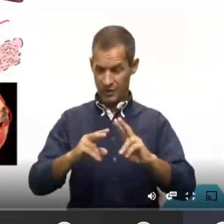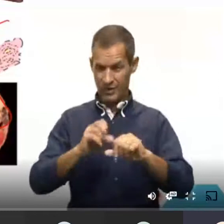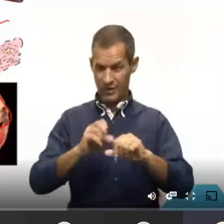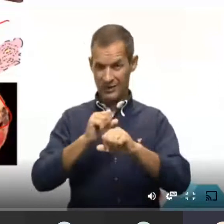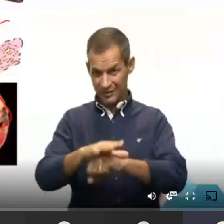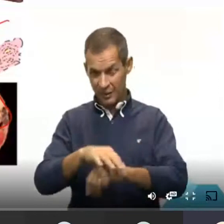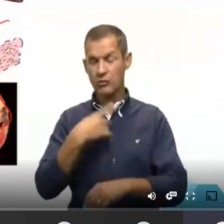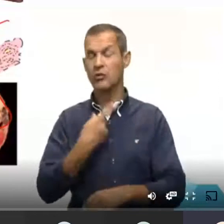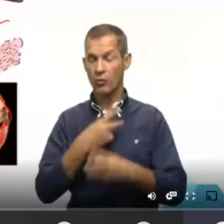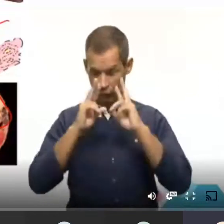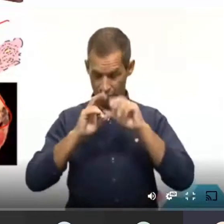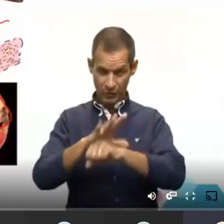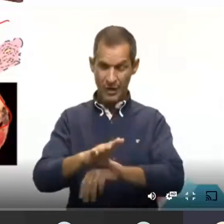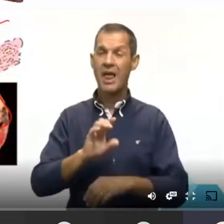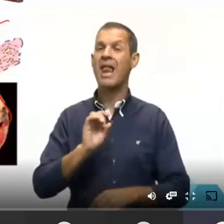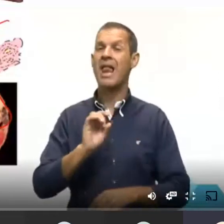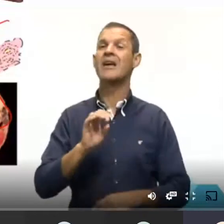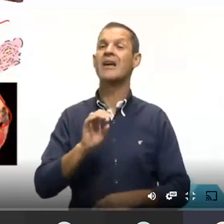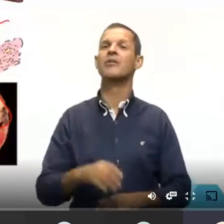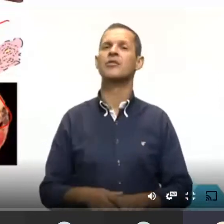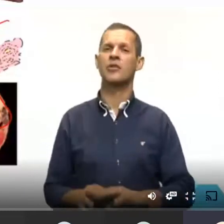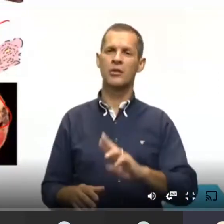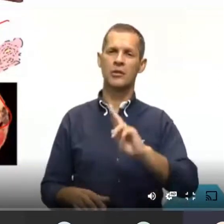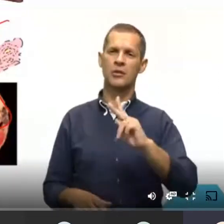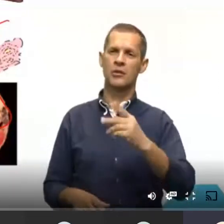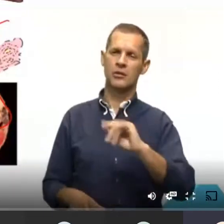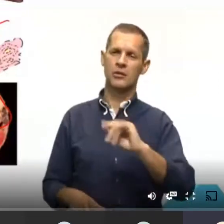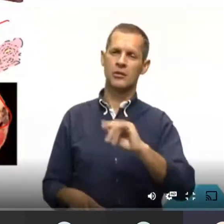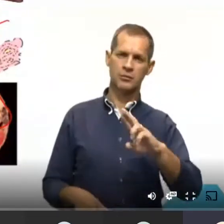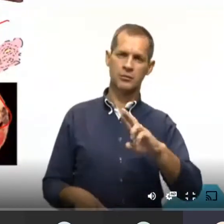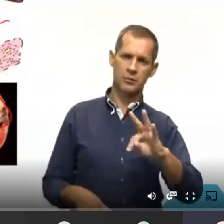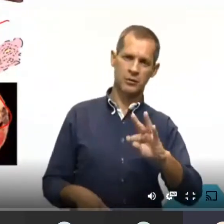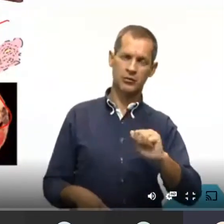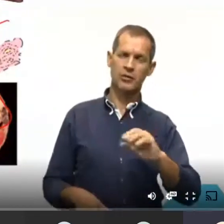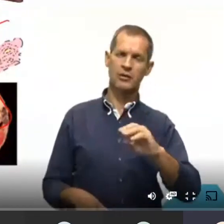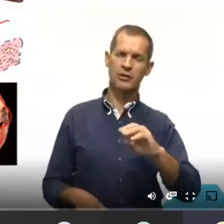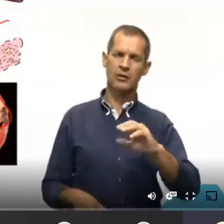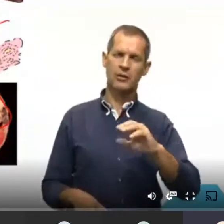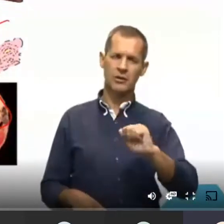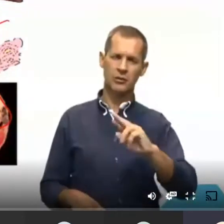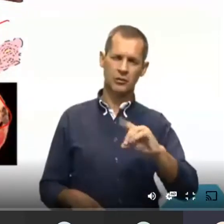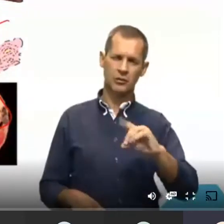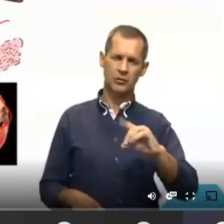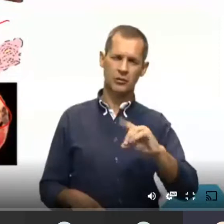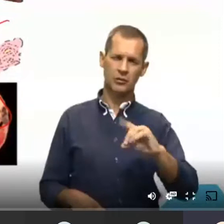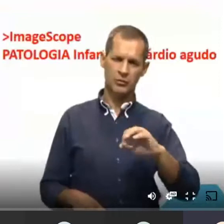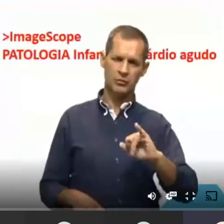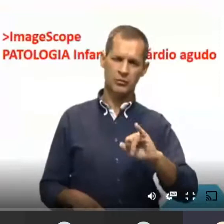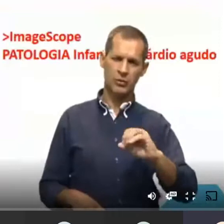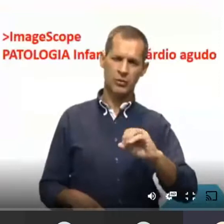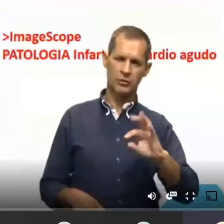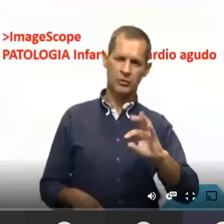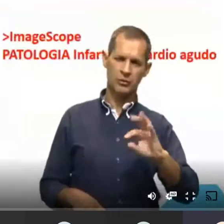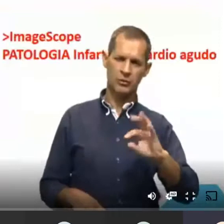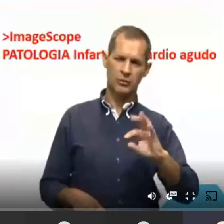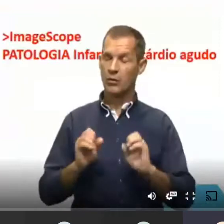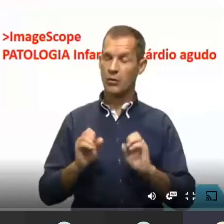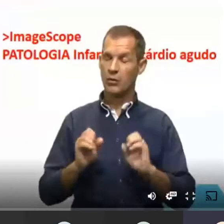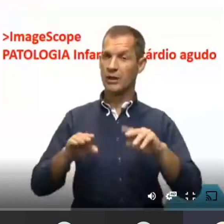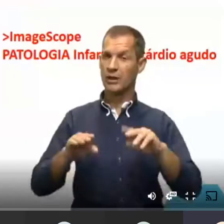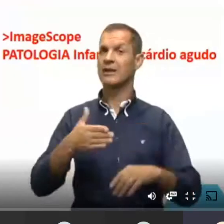nessa lâmina. Nessa lâmina nós vamos ver a hipertrofia dos cardiomiócitos, ok?